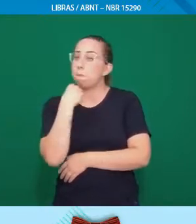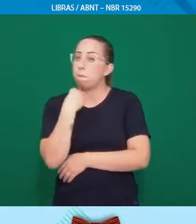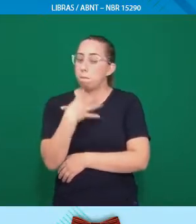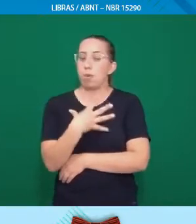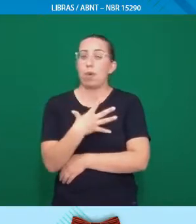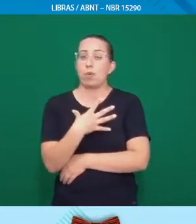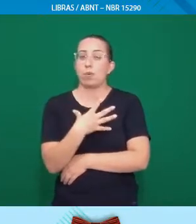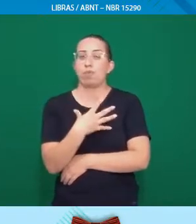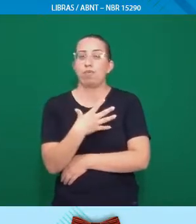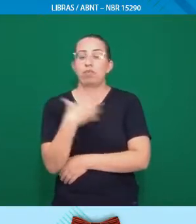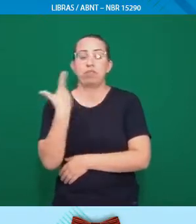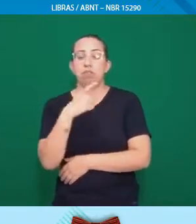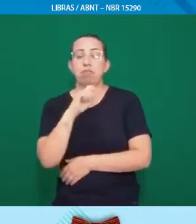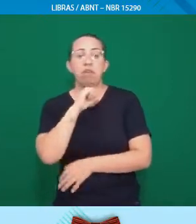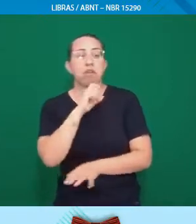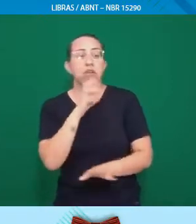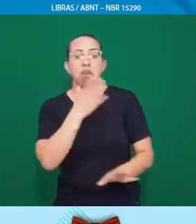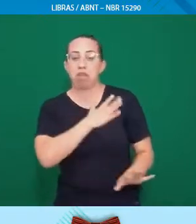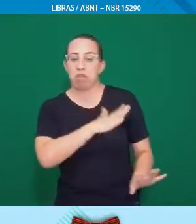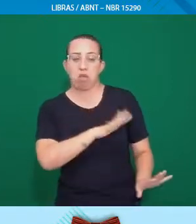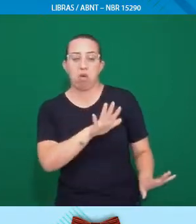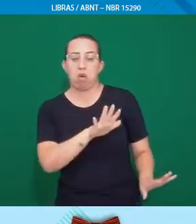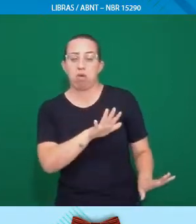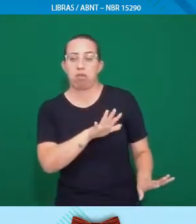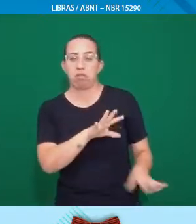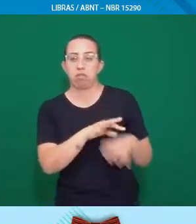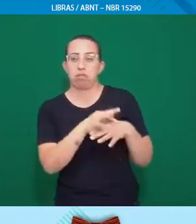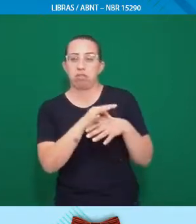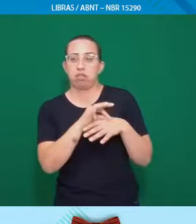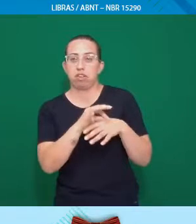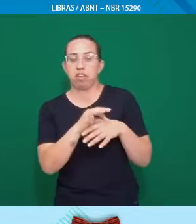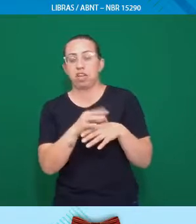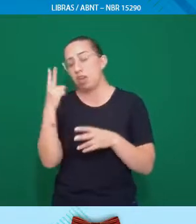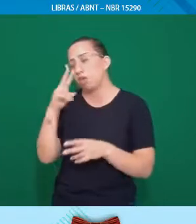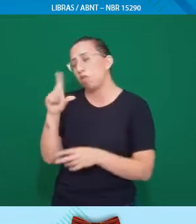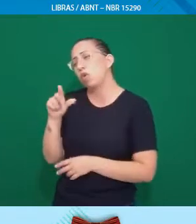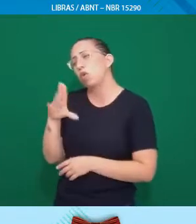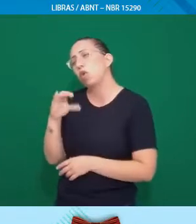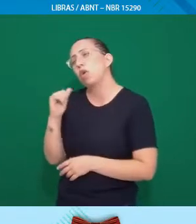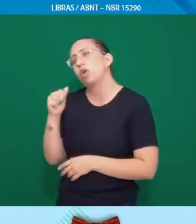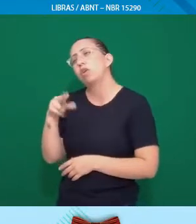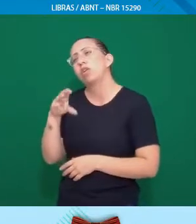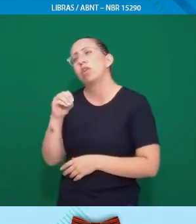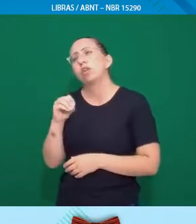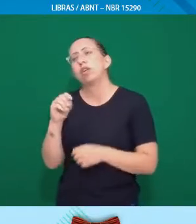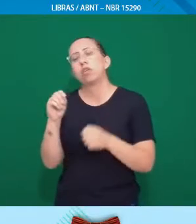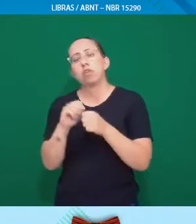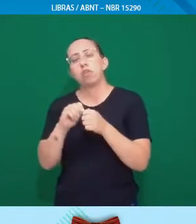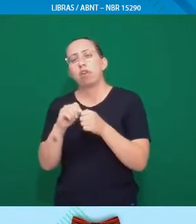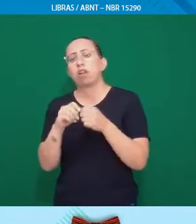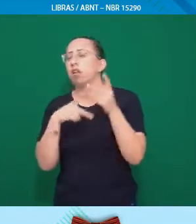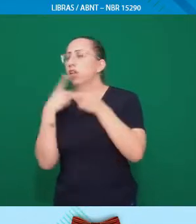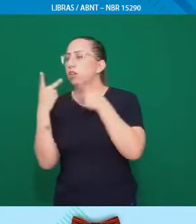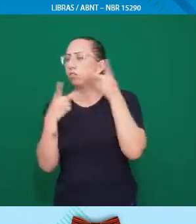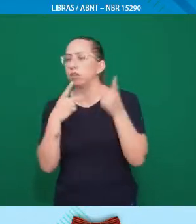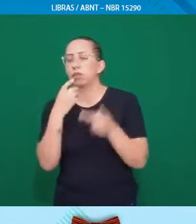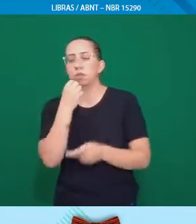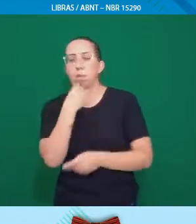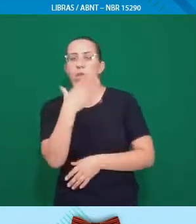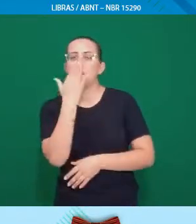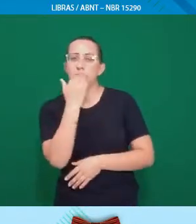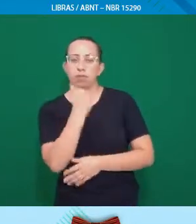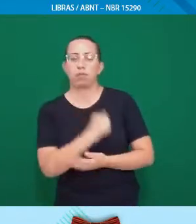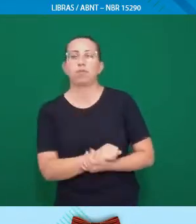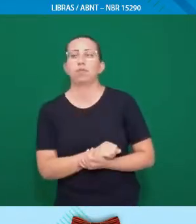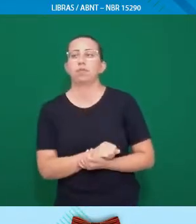quem não gosta é as pessoas eu vendo Luciano arranhe Lá elogiando a comida Então você